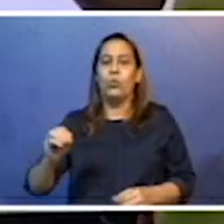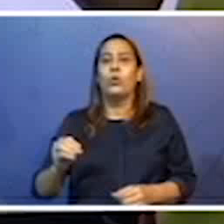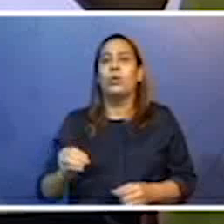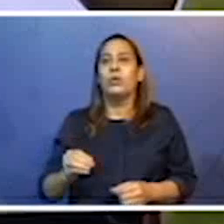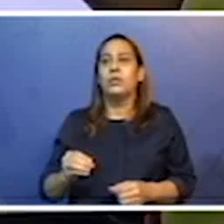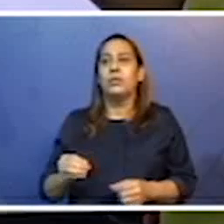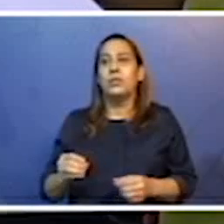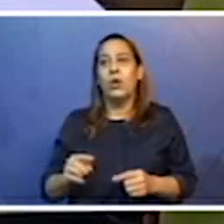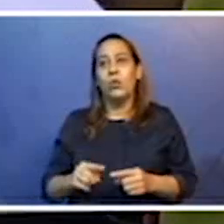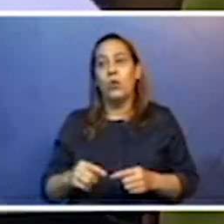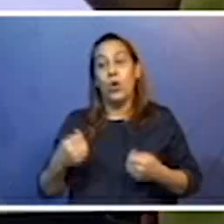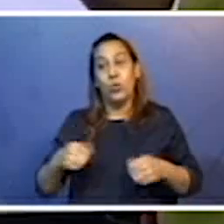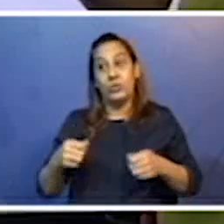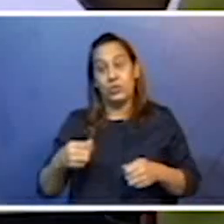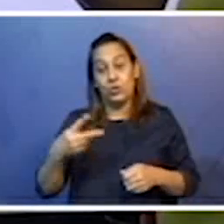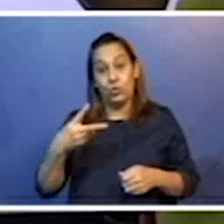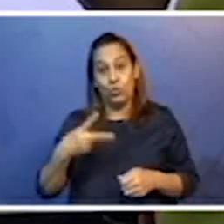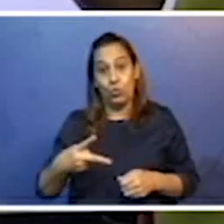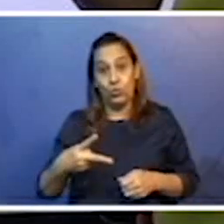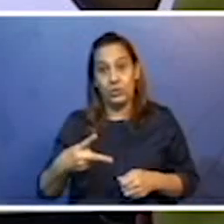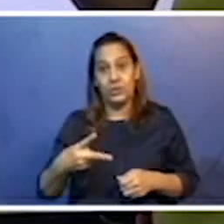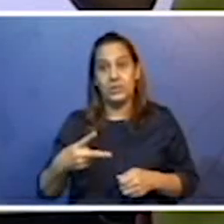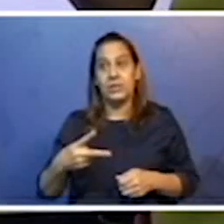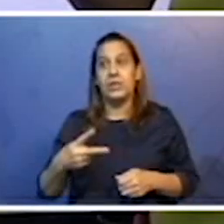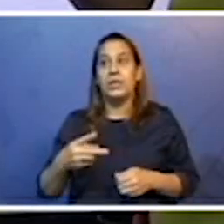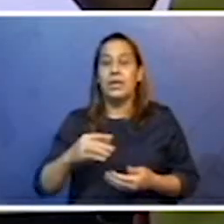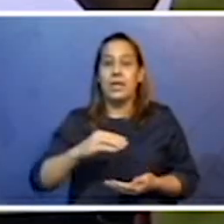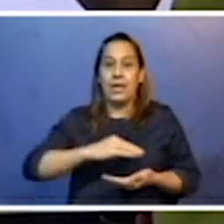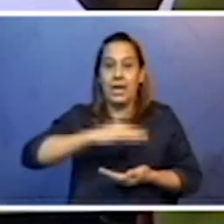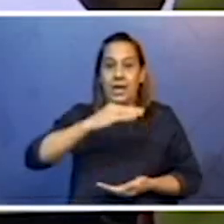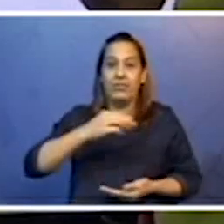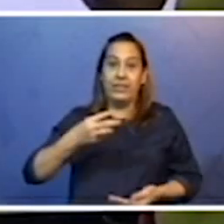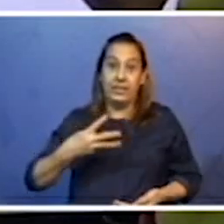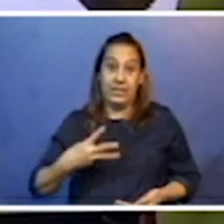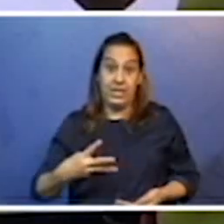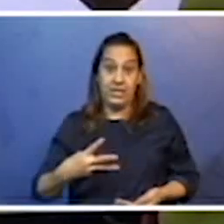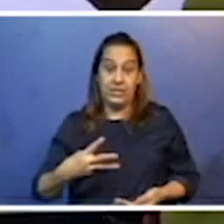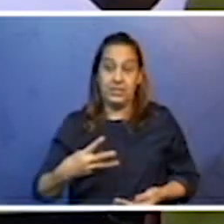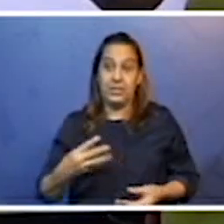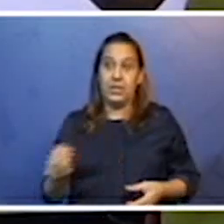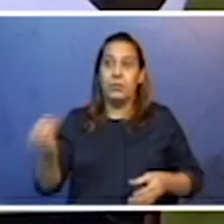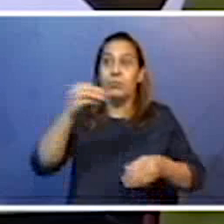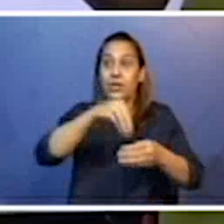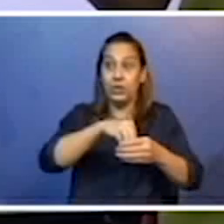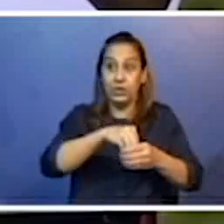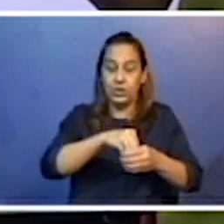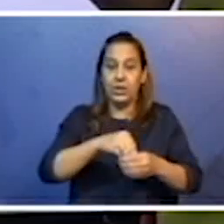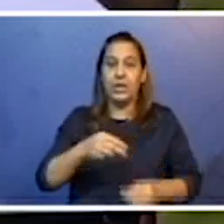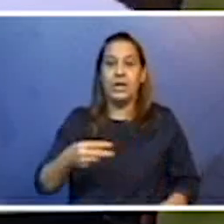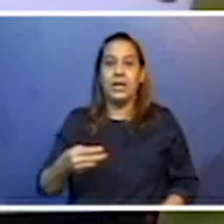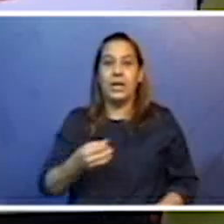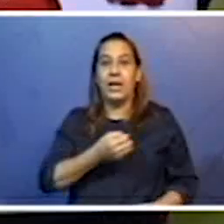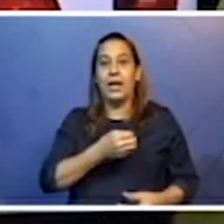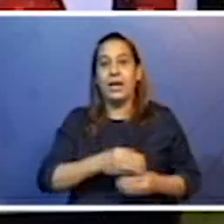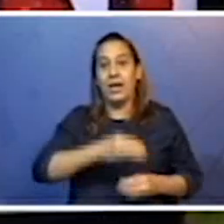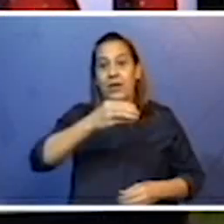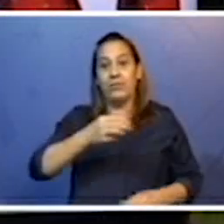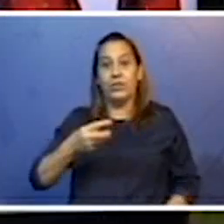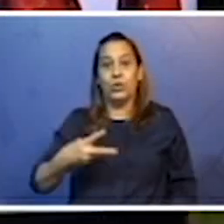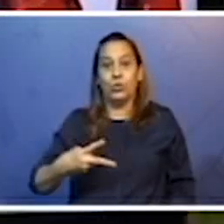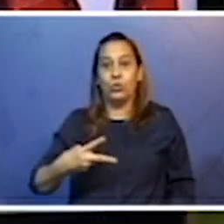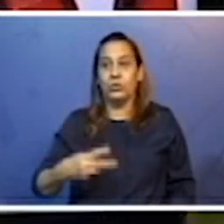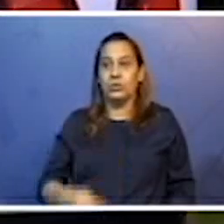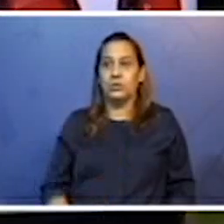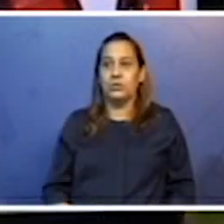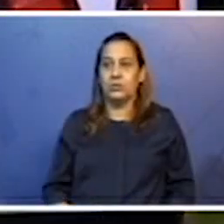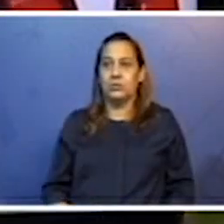litro. Então, eu preciso de duas garrafinhas desta para encher esta, tá? A